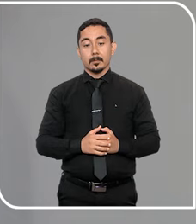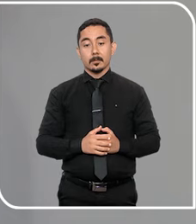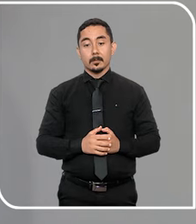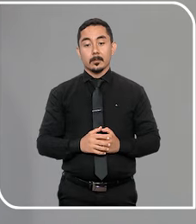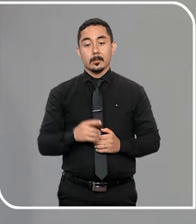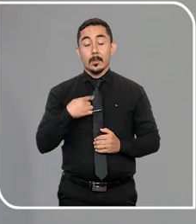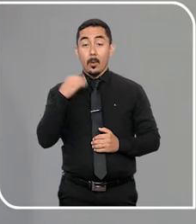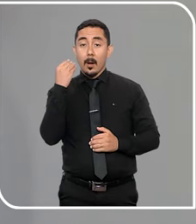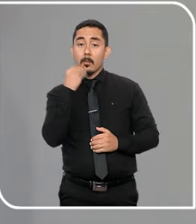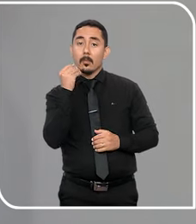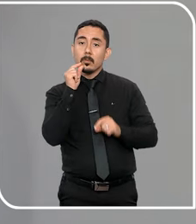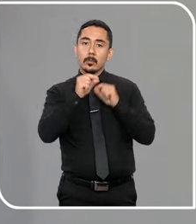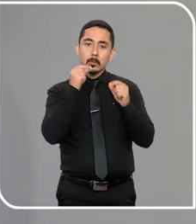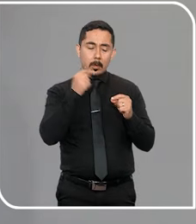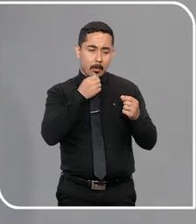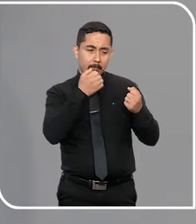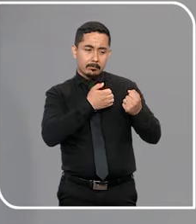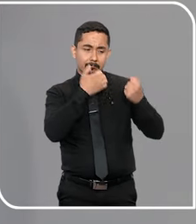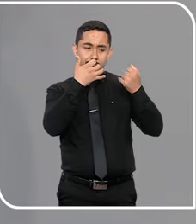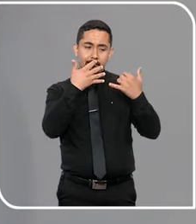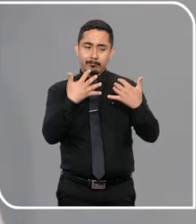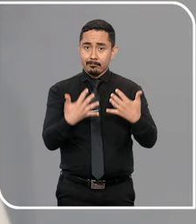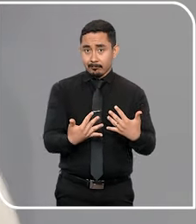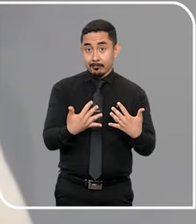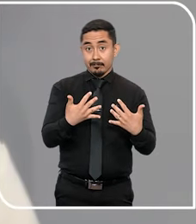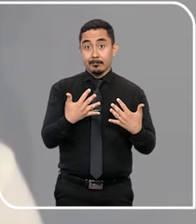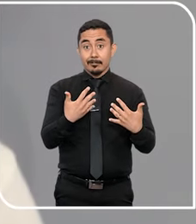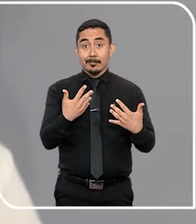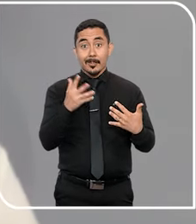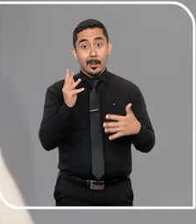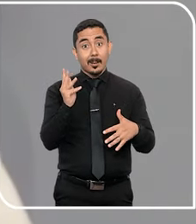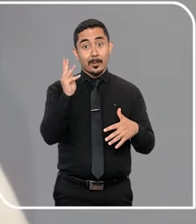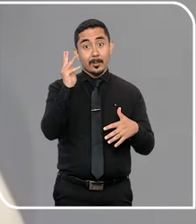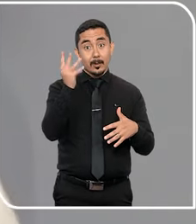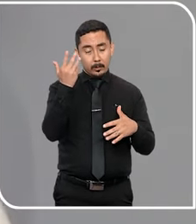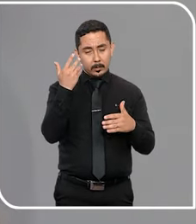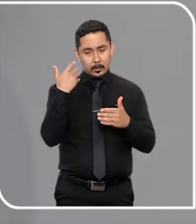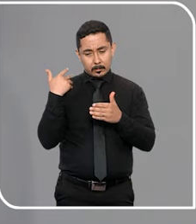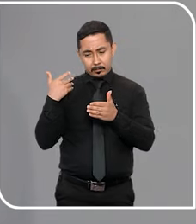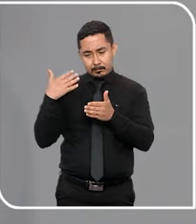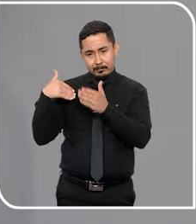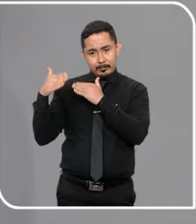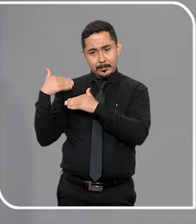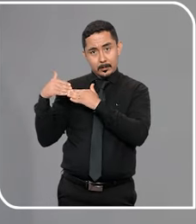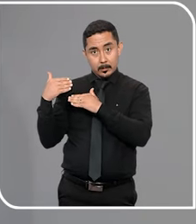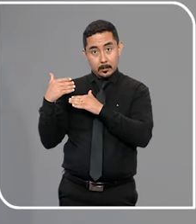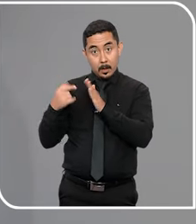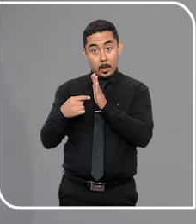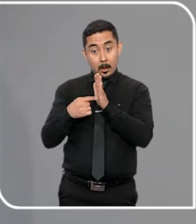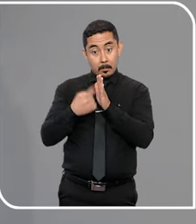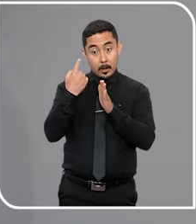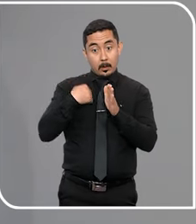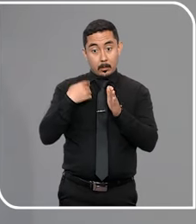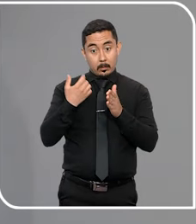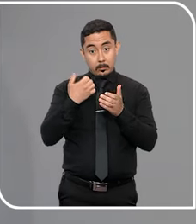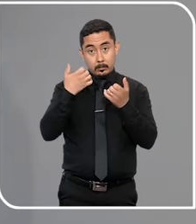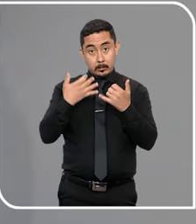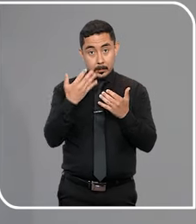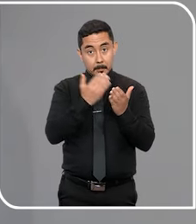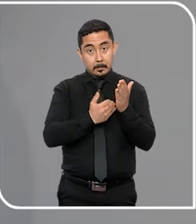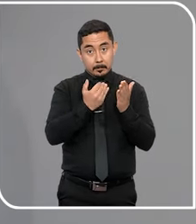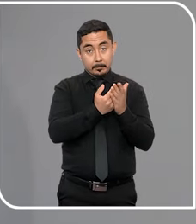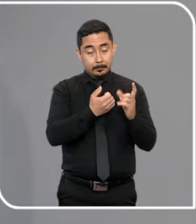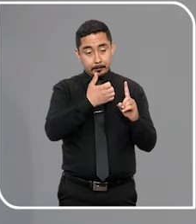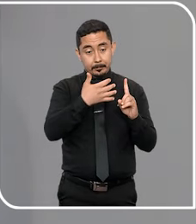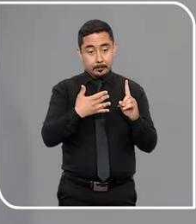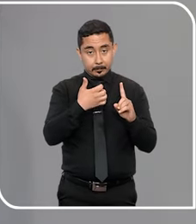eh eu vou aproveitar para falar um depoimento de uma situação que eu passei há pouco tempo Primeiro vou me faz fazer minha